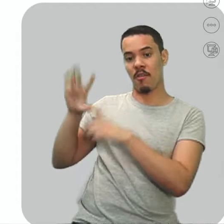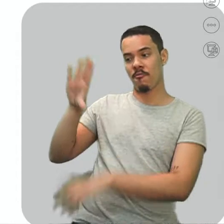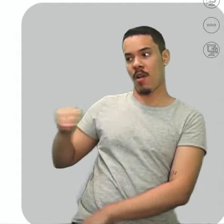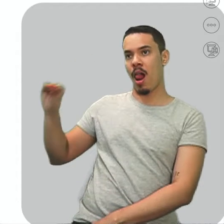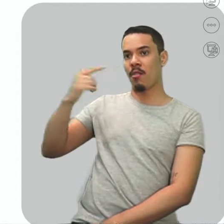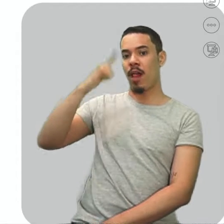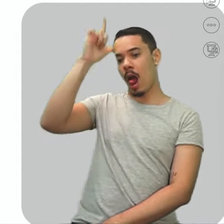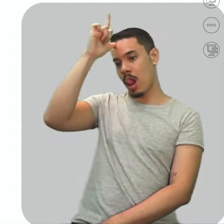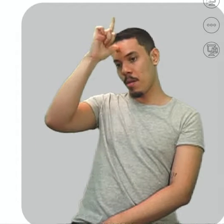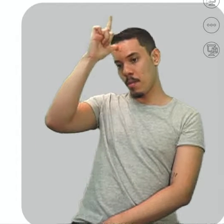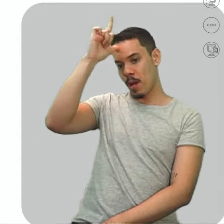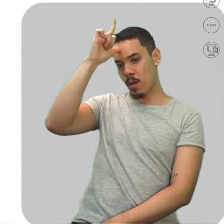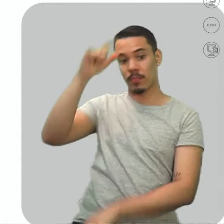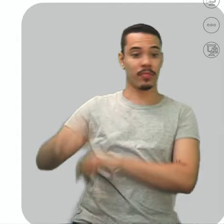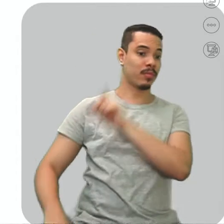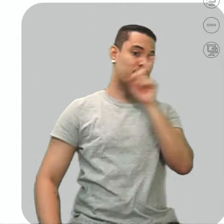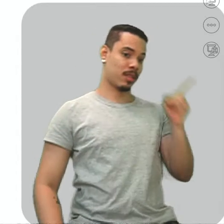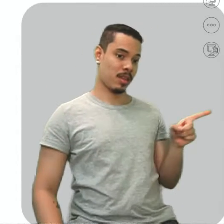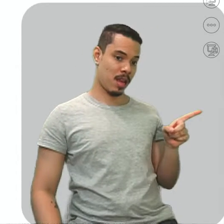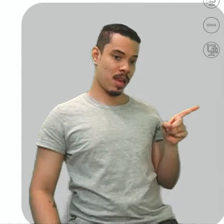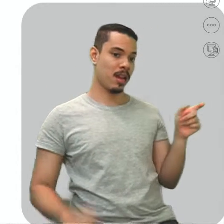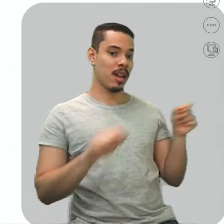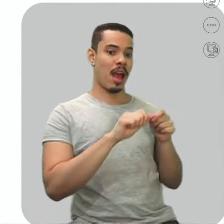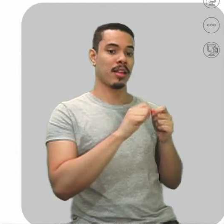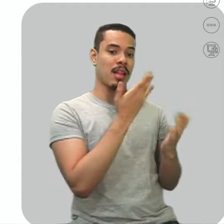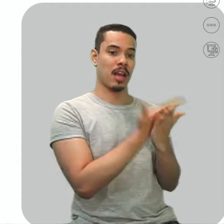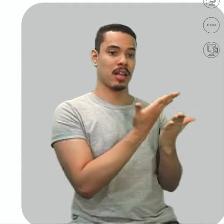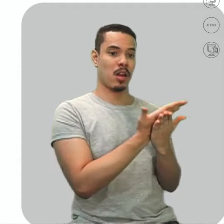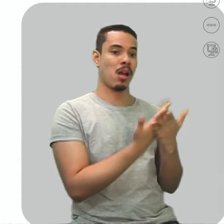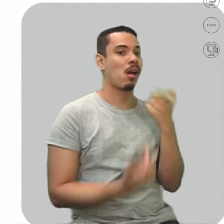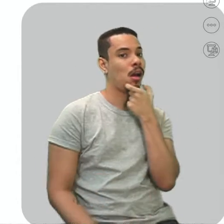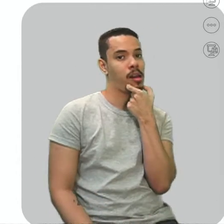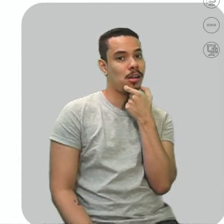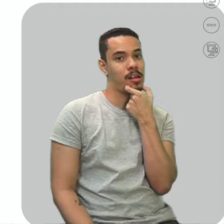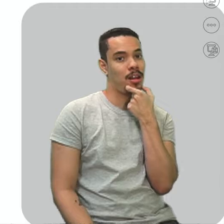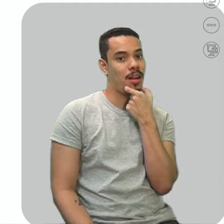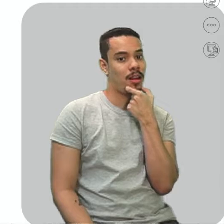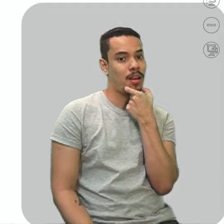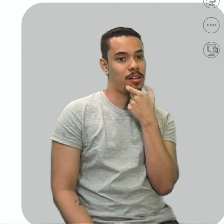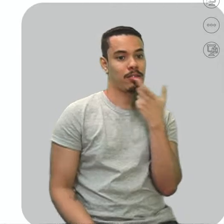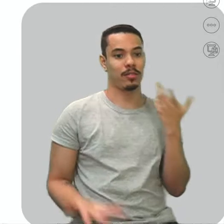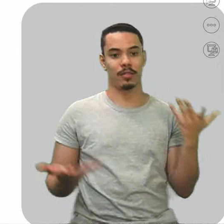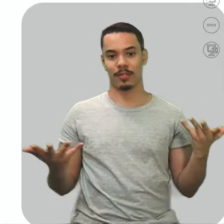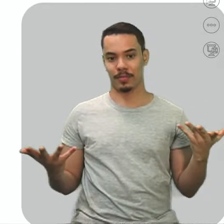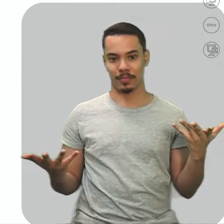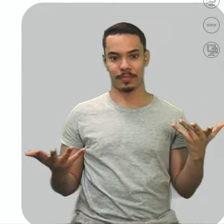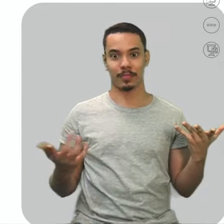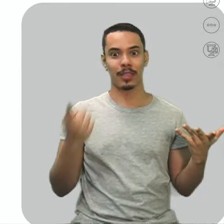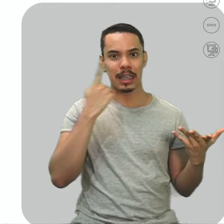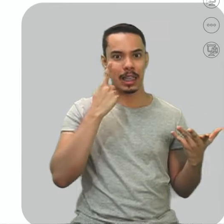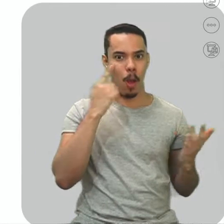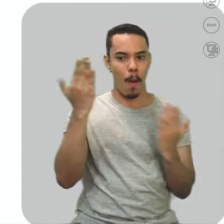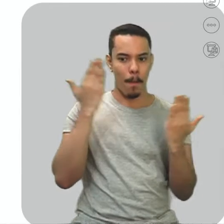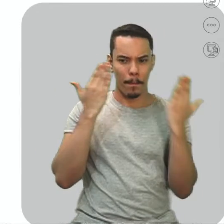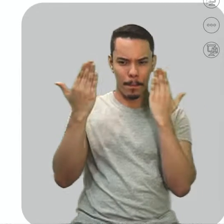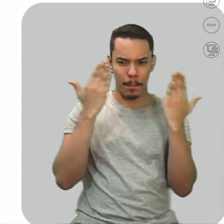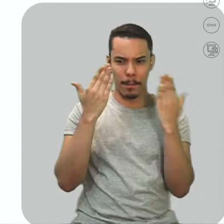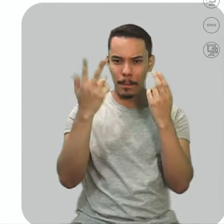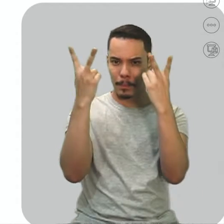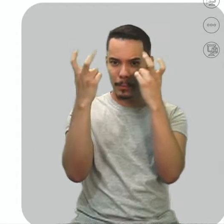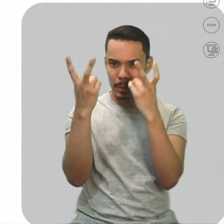falava alemão e ele ainda nas aulinhas de inglês Então amadinho